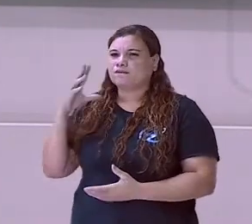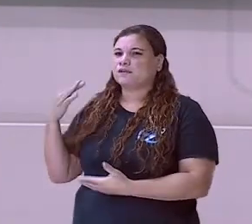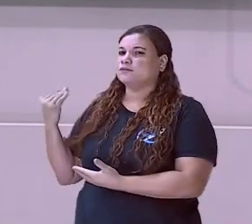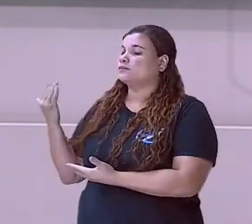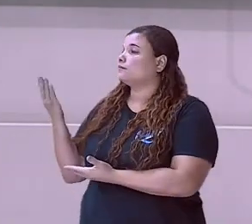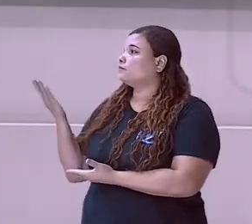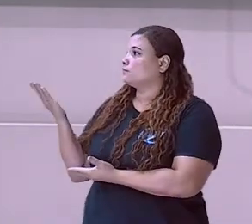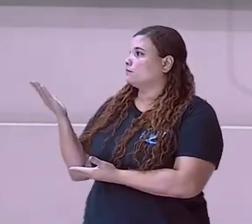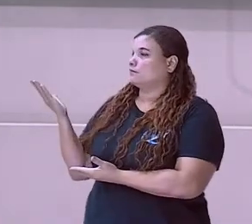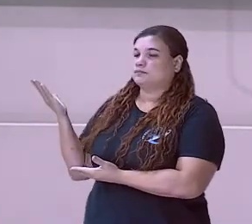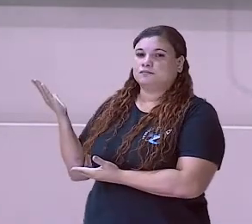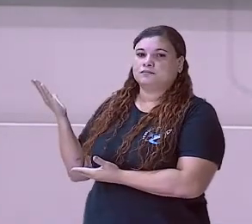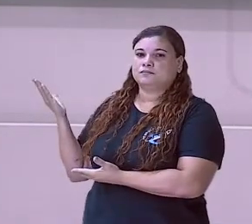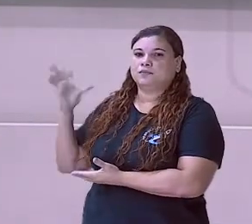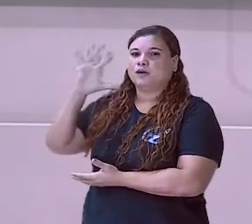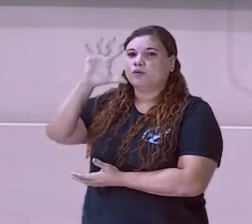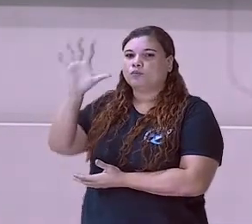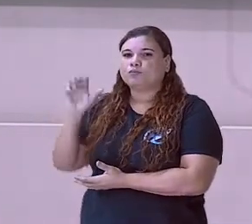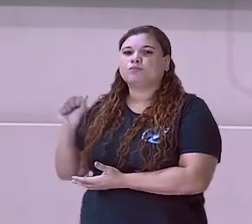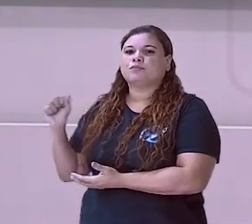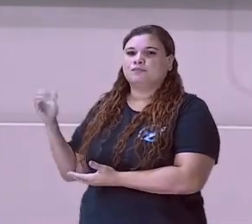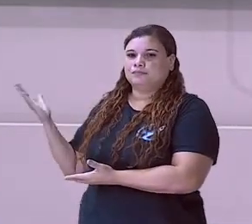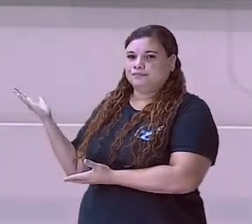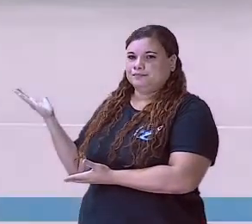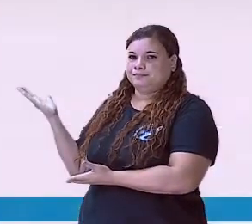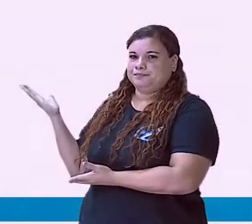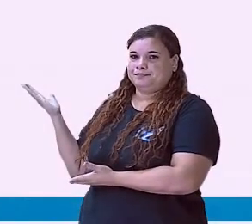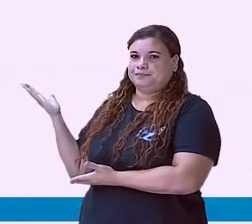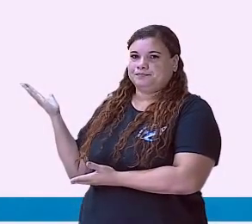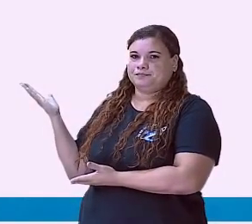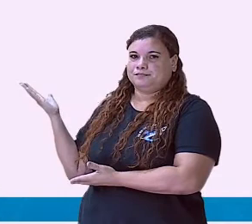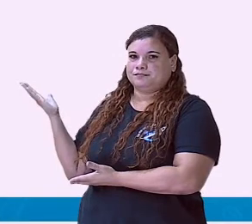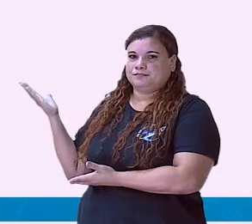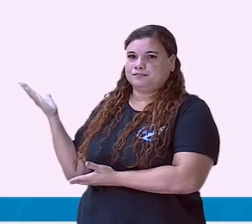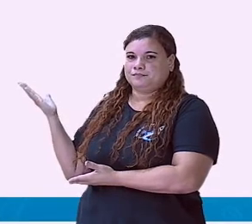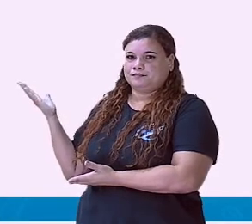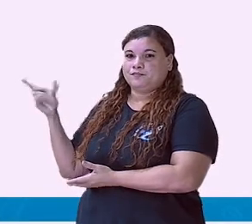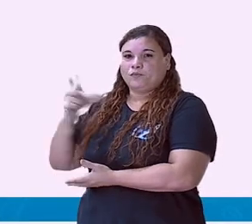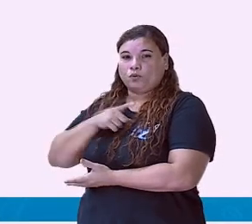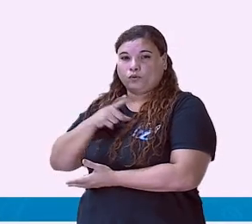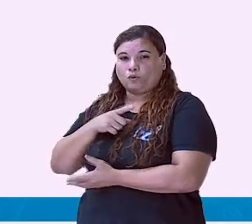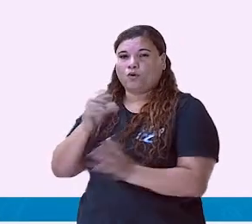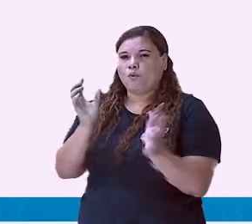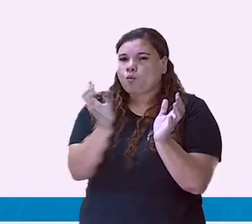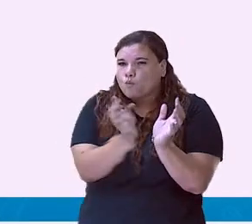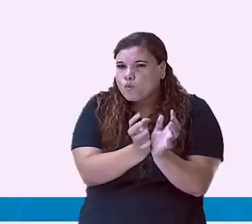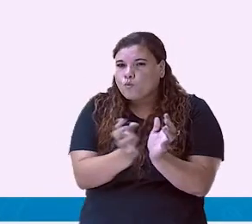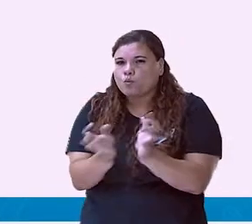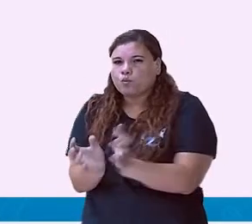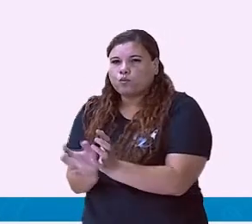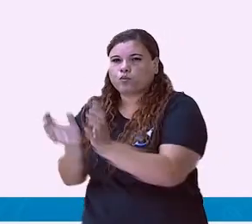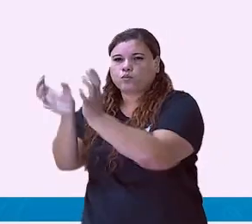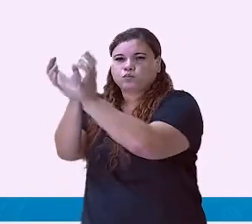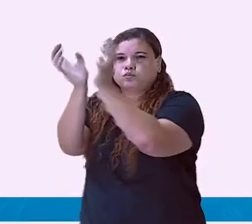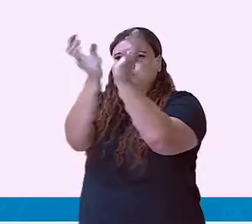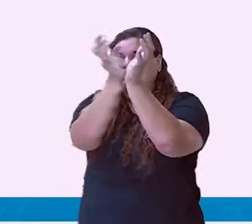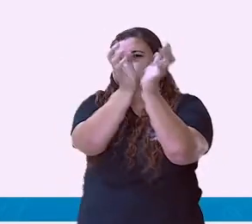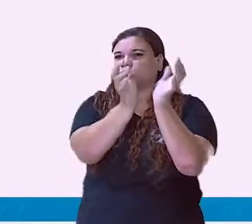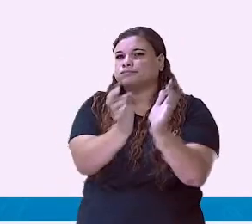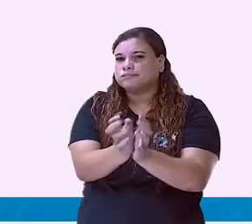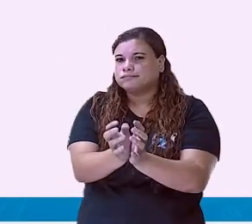O mapa dos principais blocos econômicos. Então, é importante a